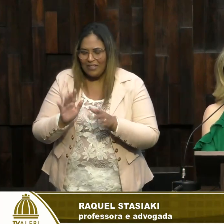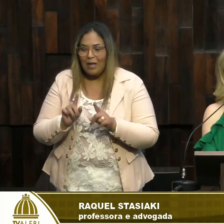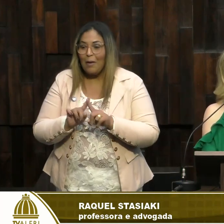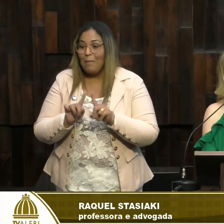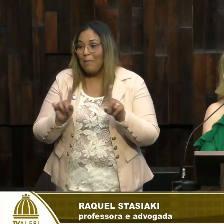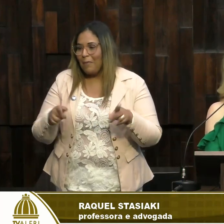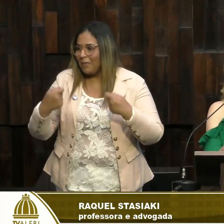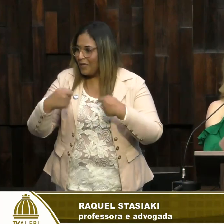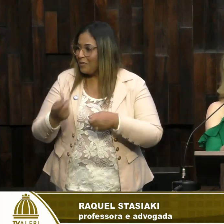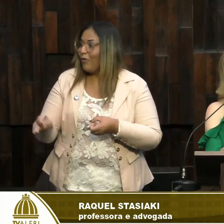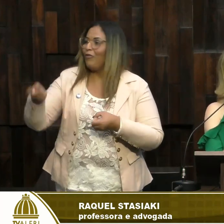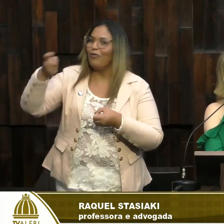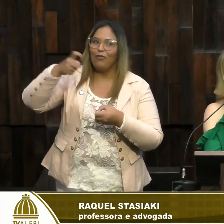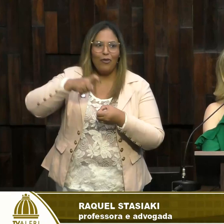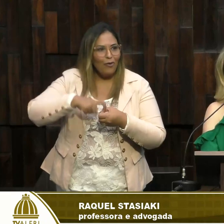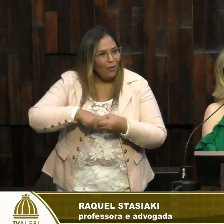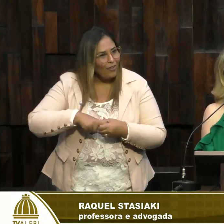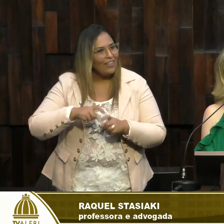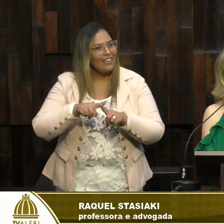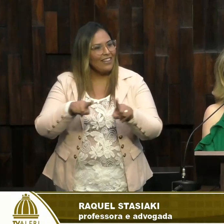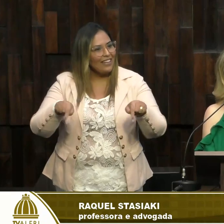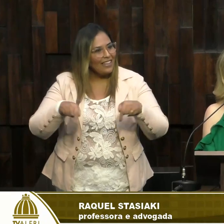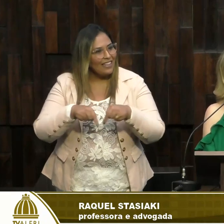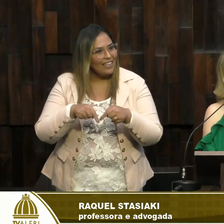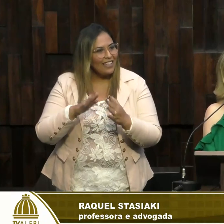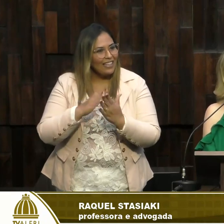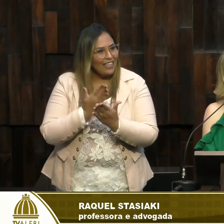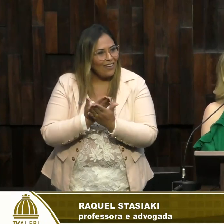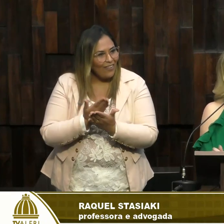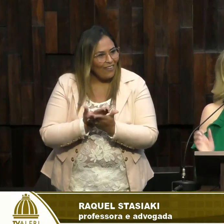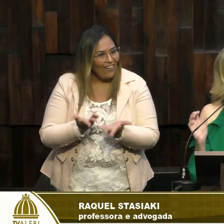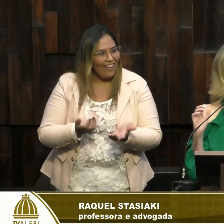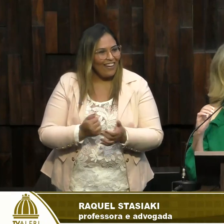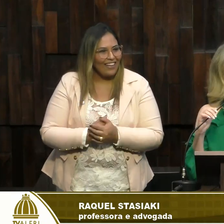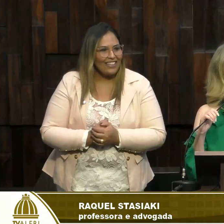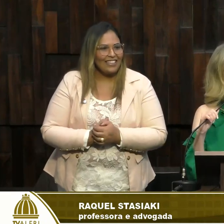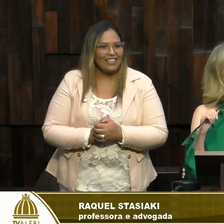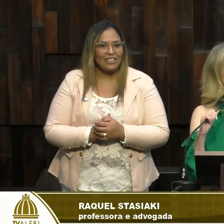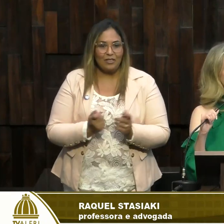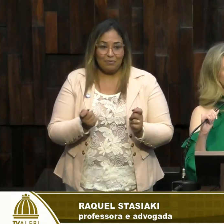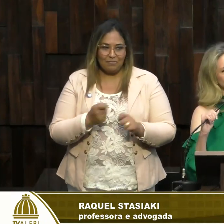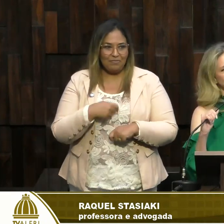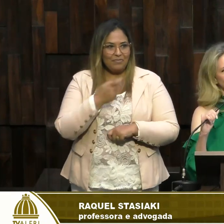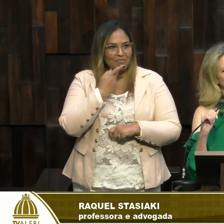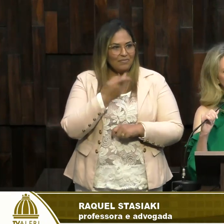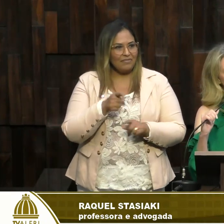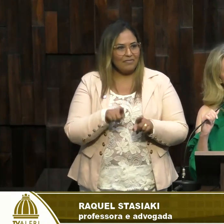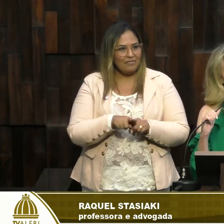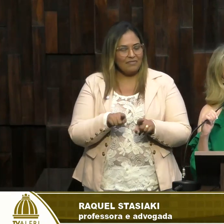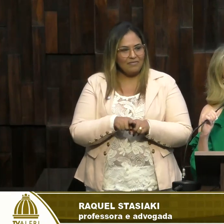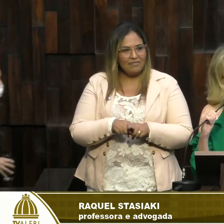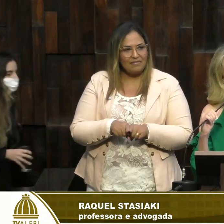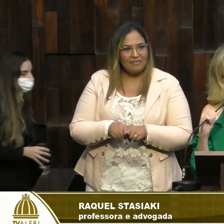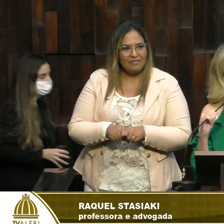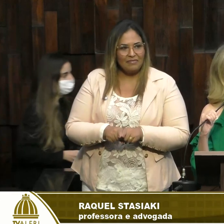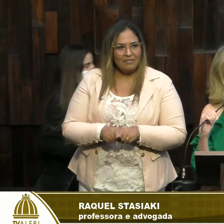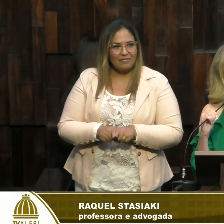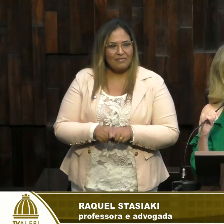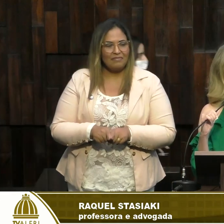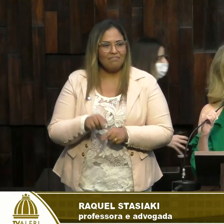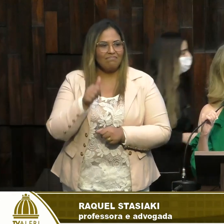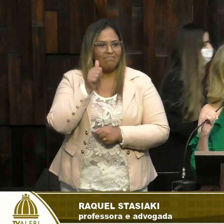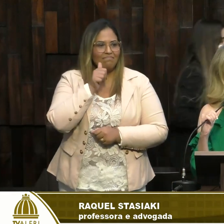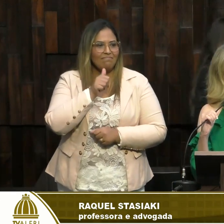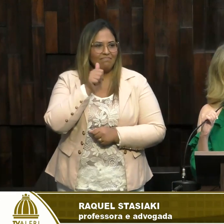voltar em sala de aula, eu ainda tinha pontos de cesariana. Né? Eu posso falar também da mulher